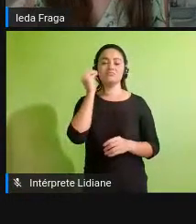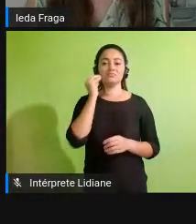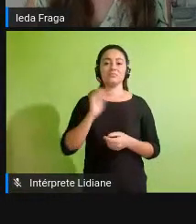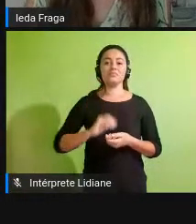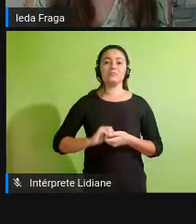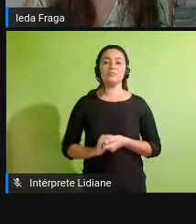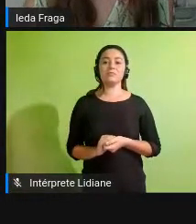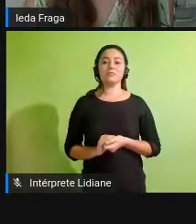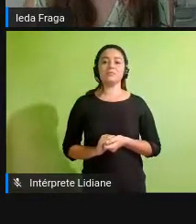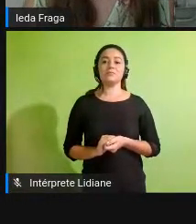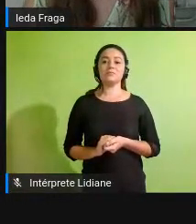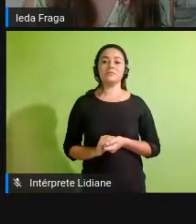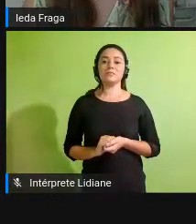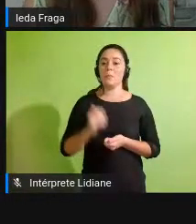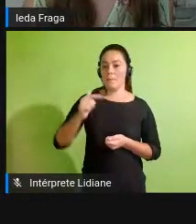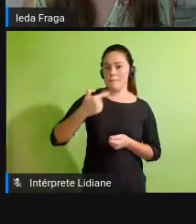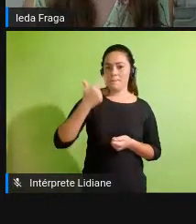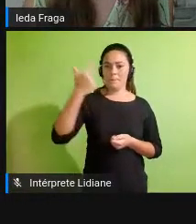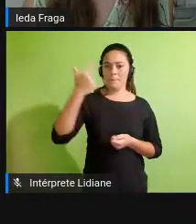Próximo.